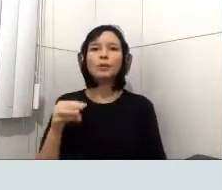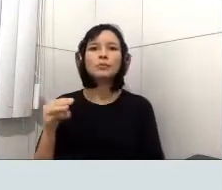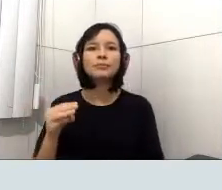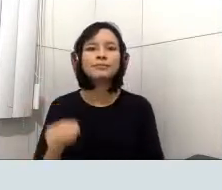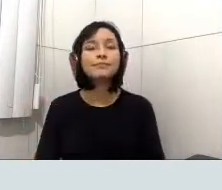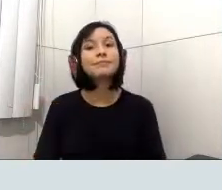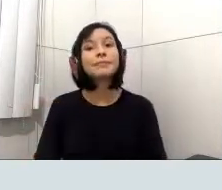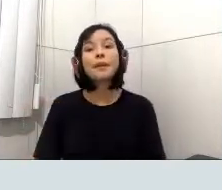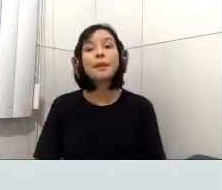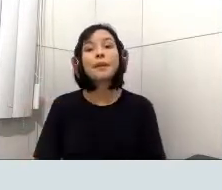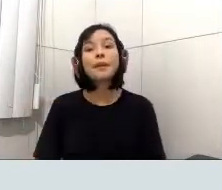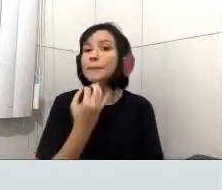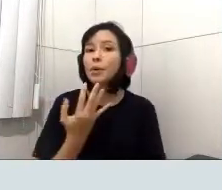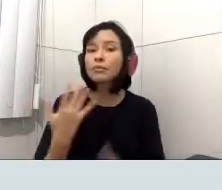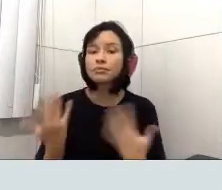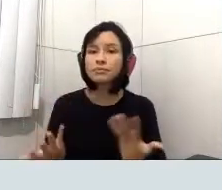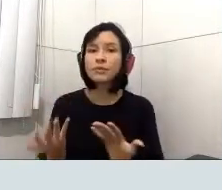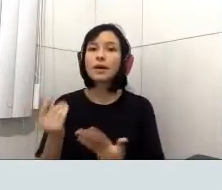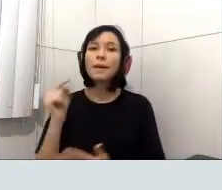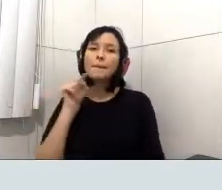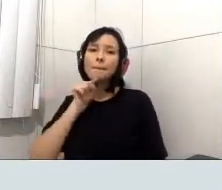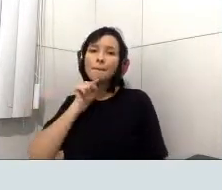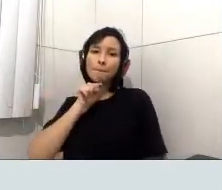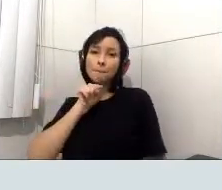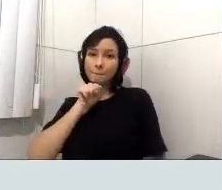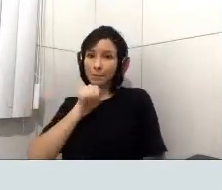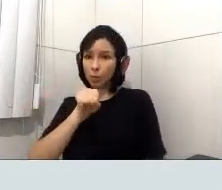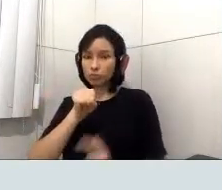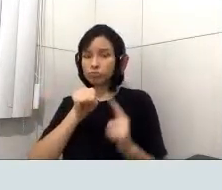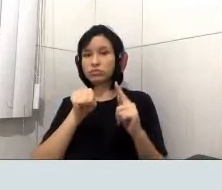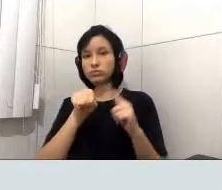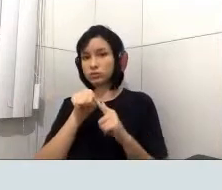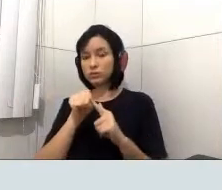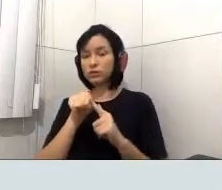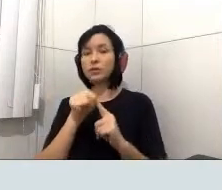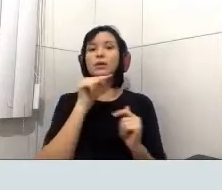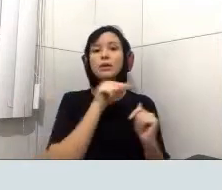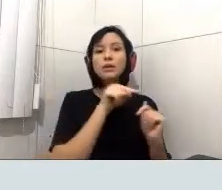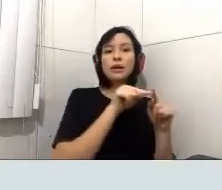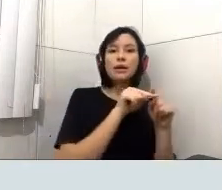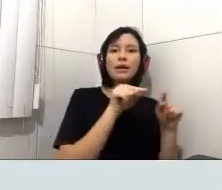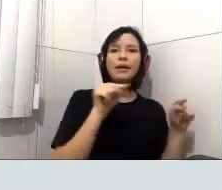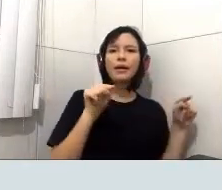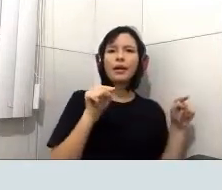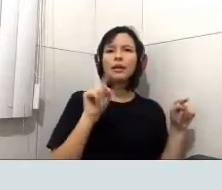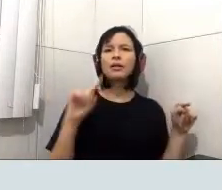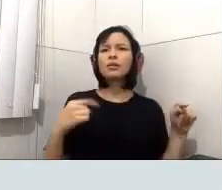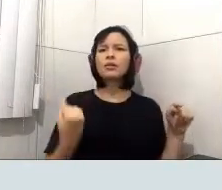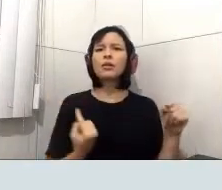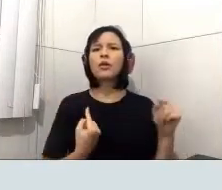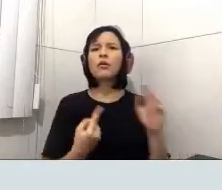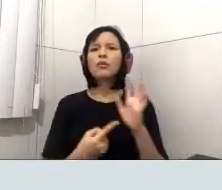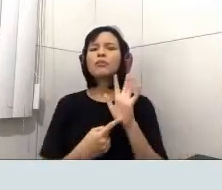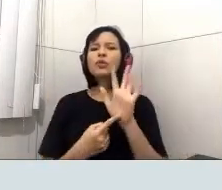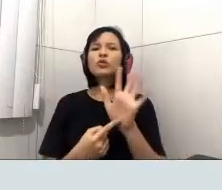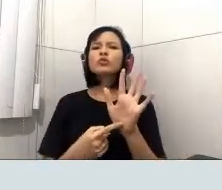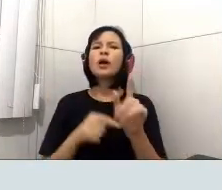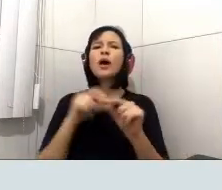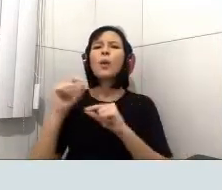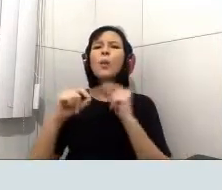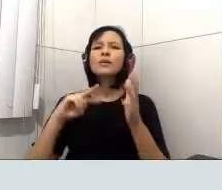Bom, ponto e reta. Nós vamos primeiro abordar o que seria o